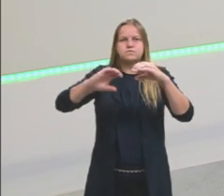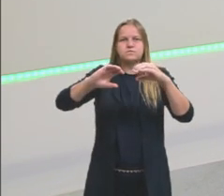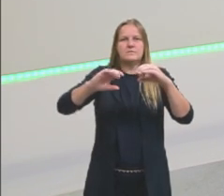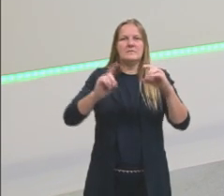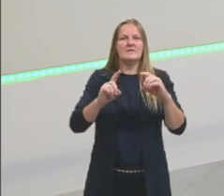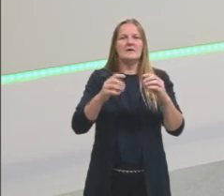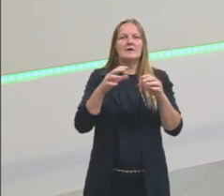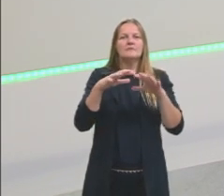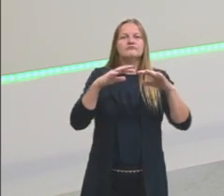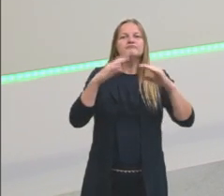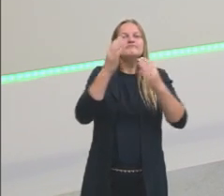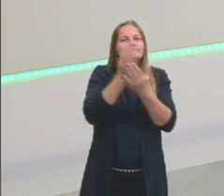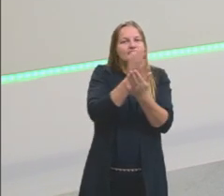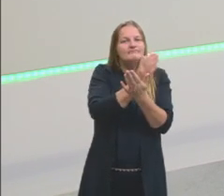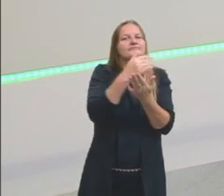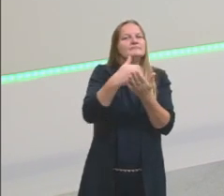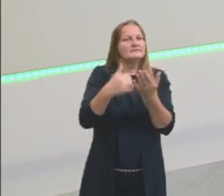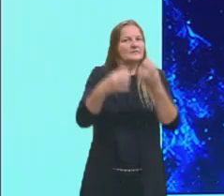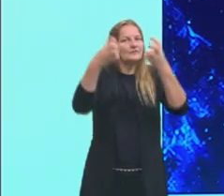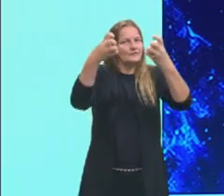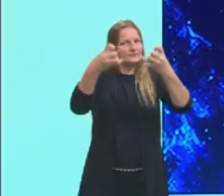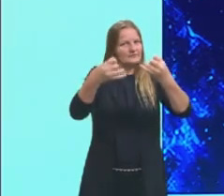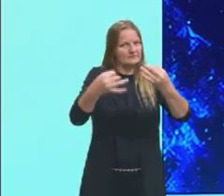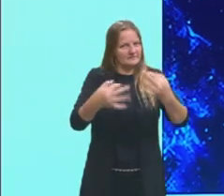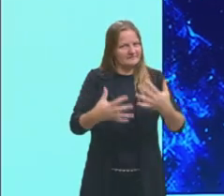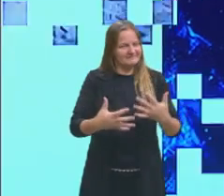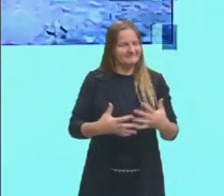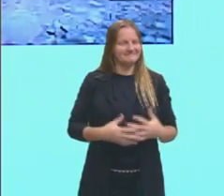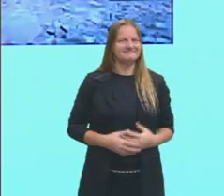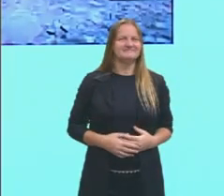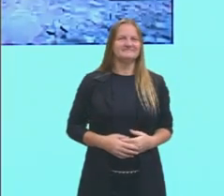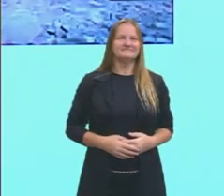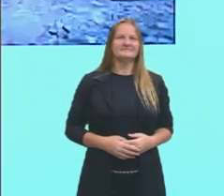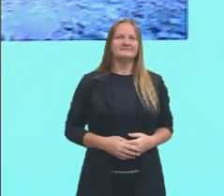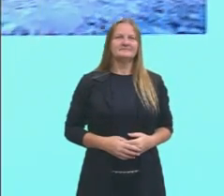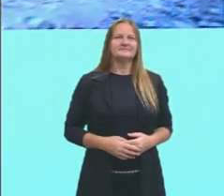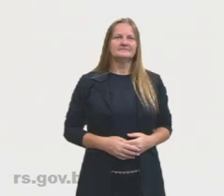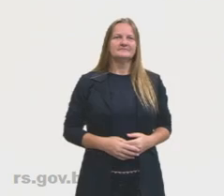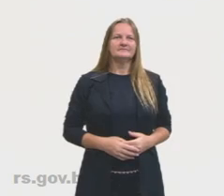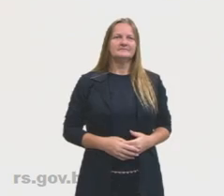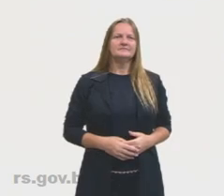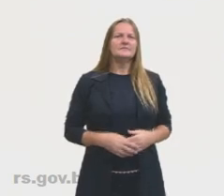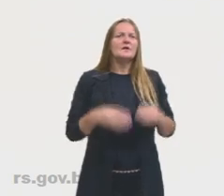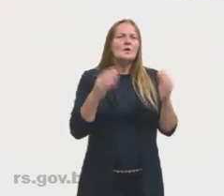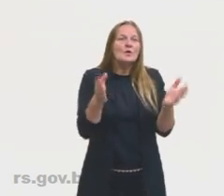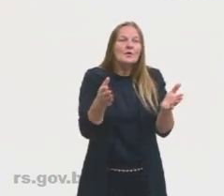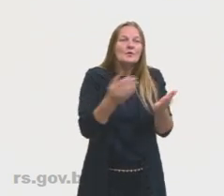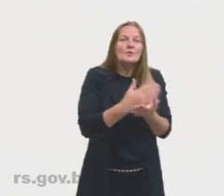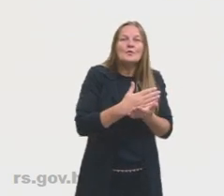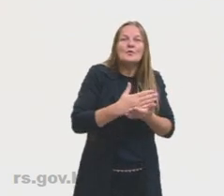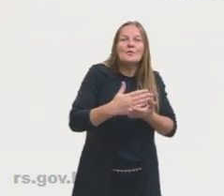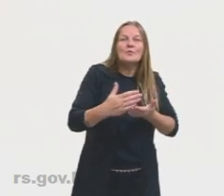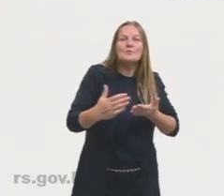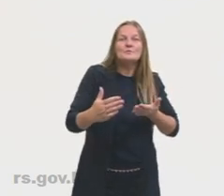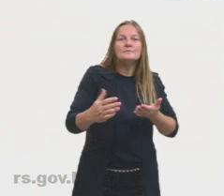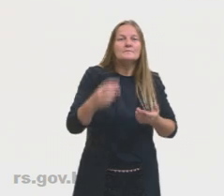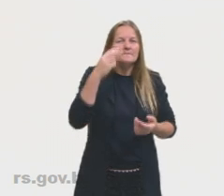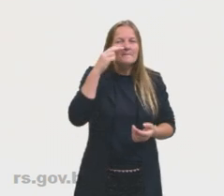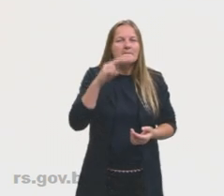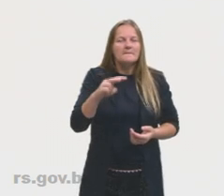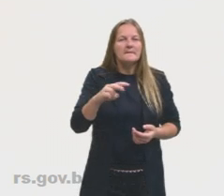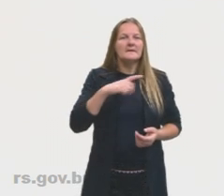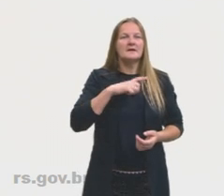tá ela é fracionada e nós vamos ver aí durante a nossa aula vamos começar Então olha só